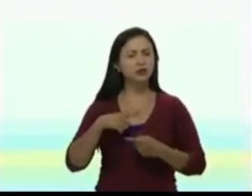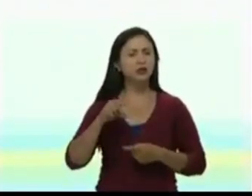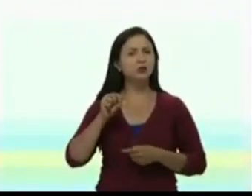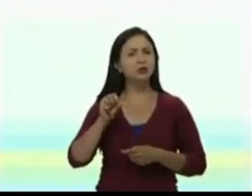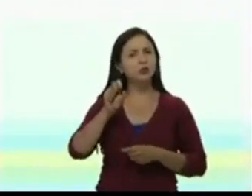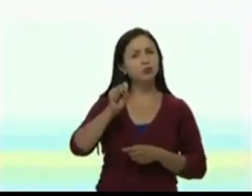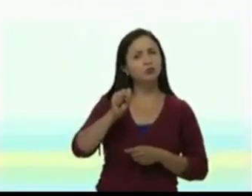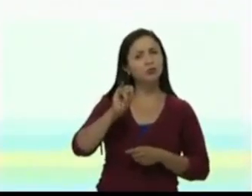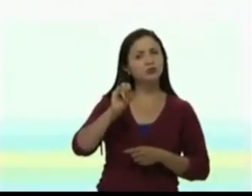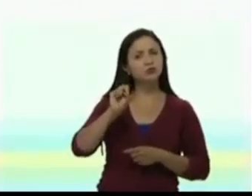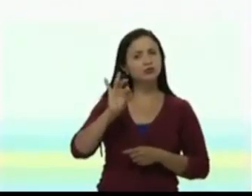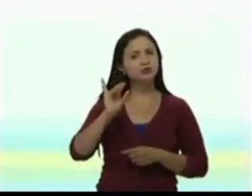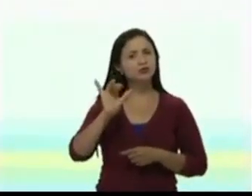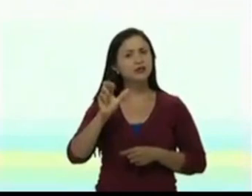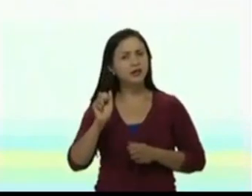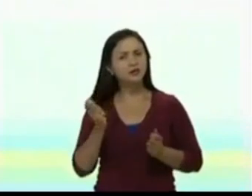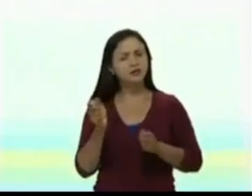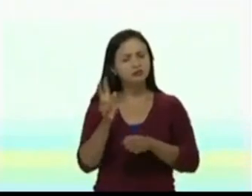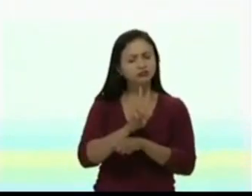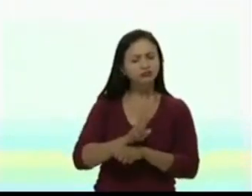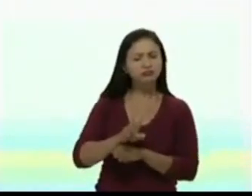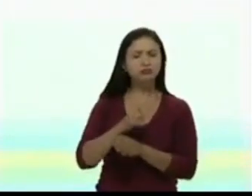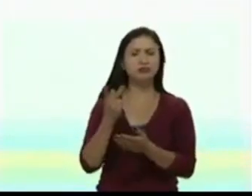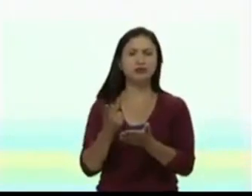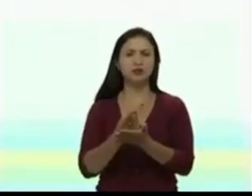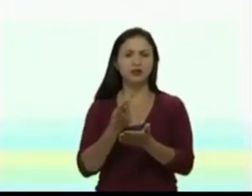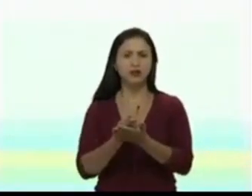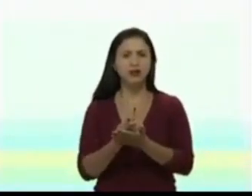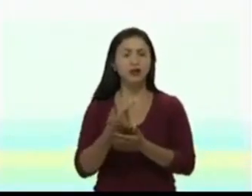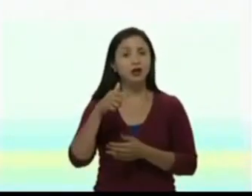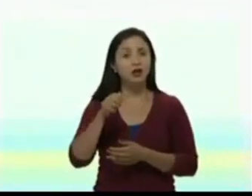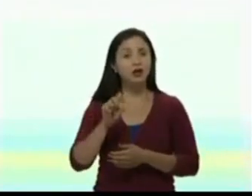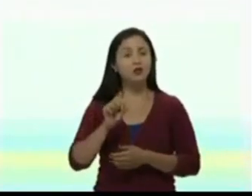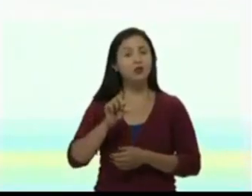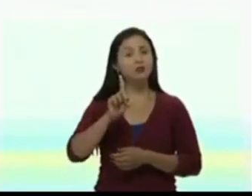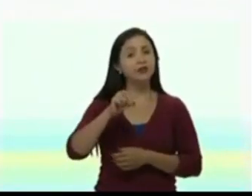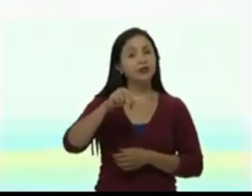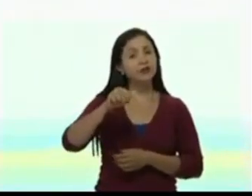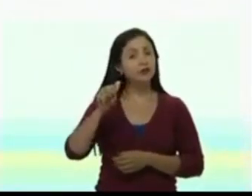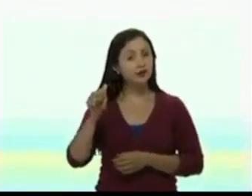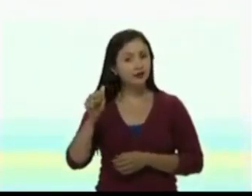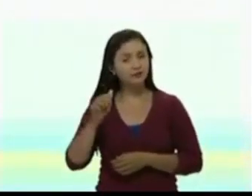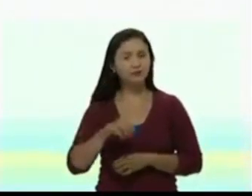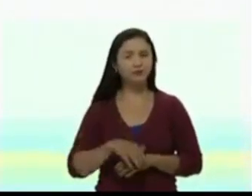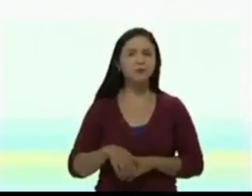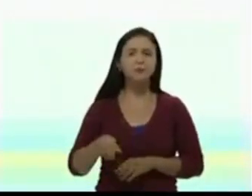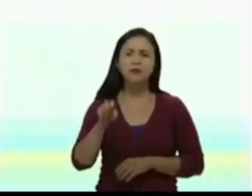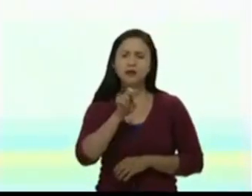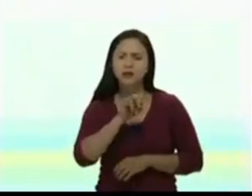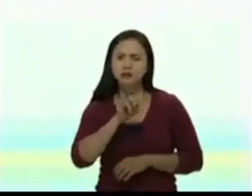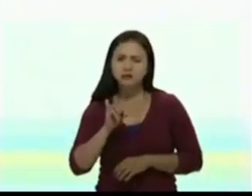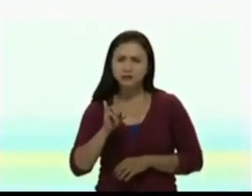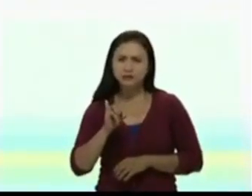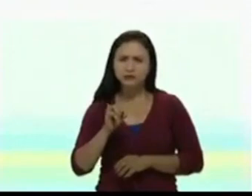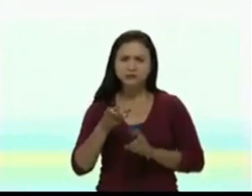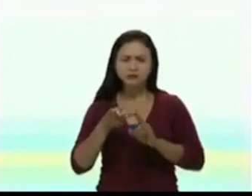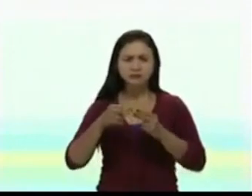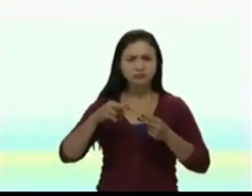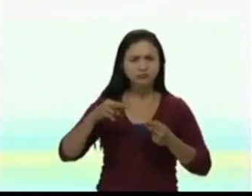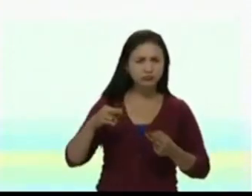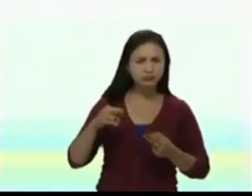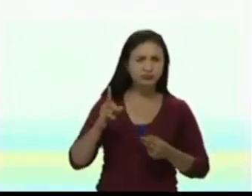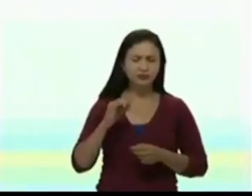corrigir esses erros, essas mutações, que é então o mecanismo de reparo do DNA. Se esse mecanismo for